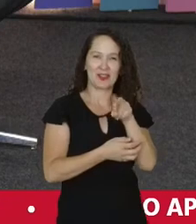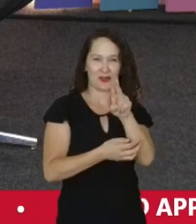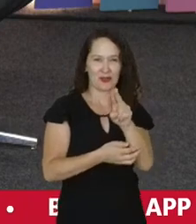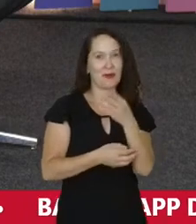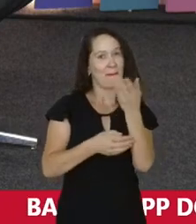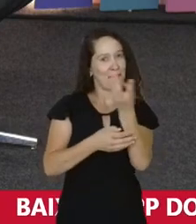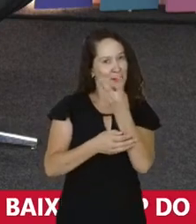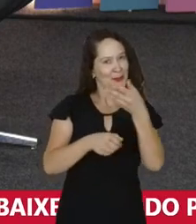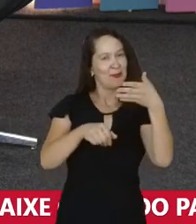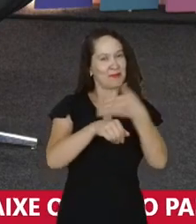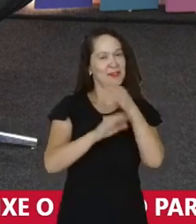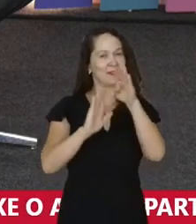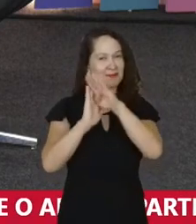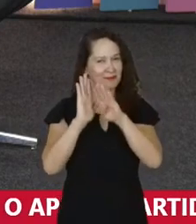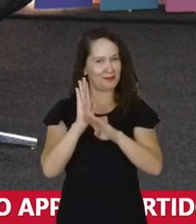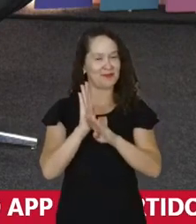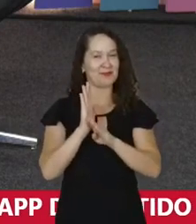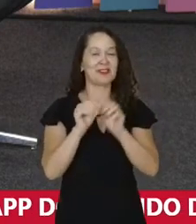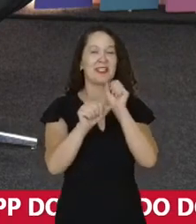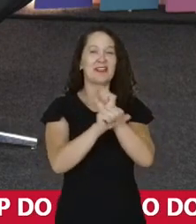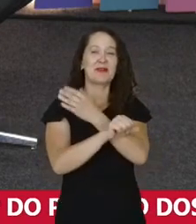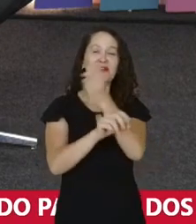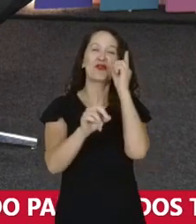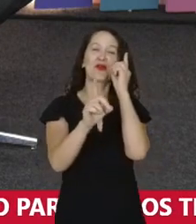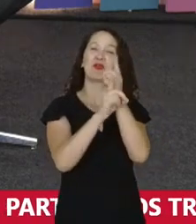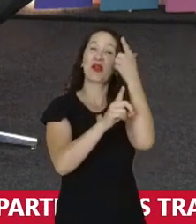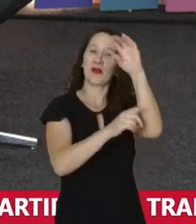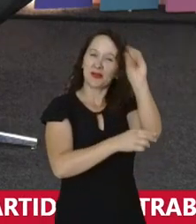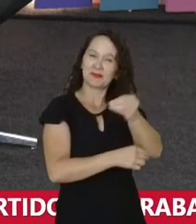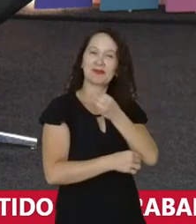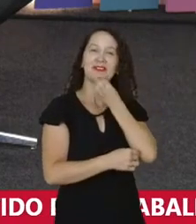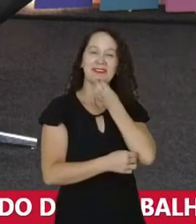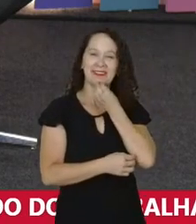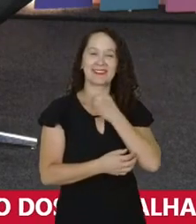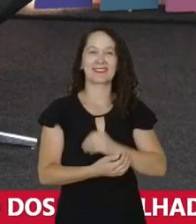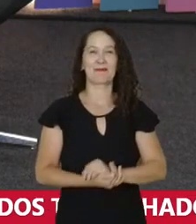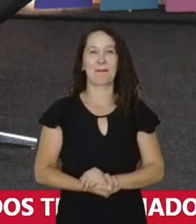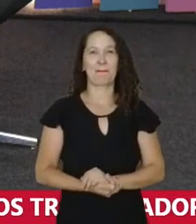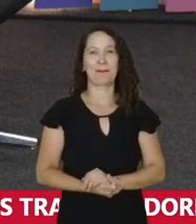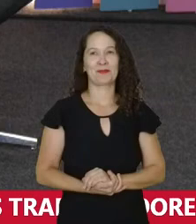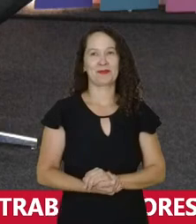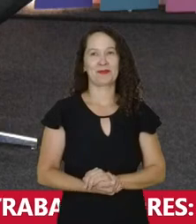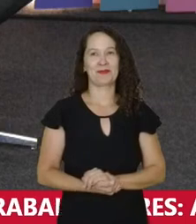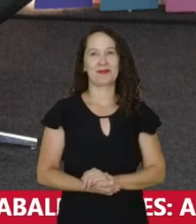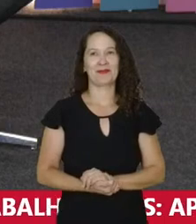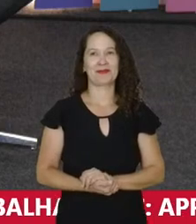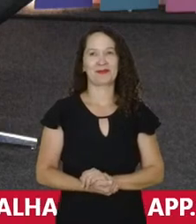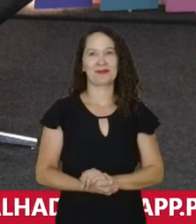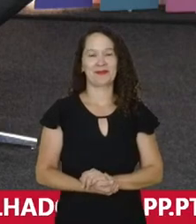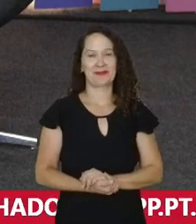pela participação no nosso programa. Espero encontrá-las em outra oportunidade.